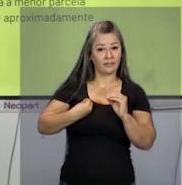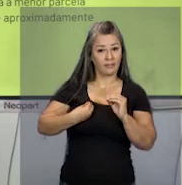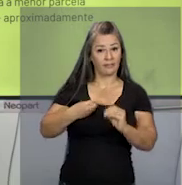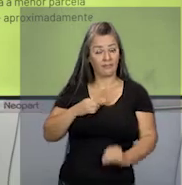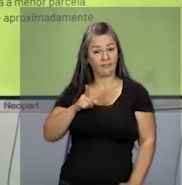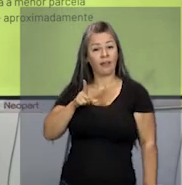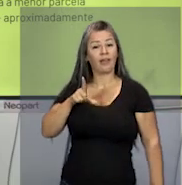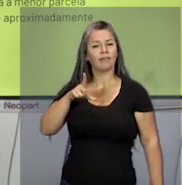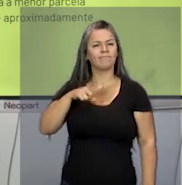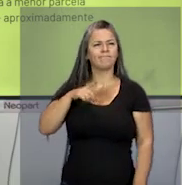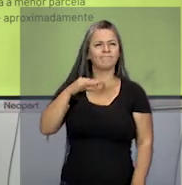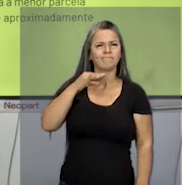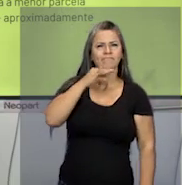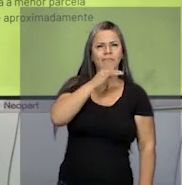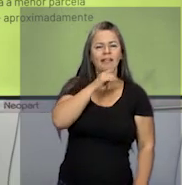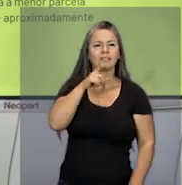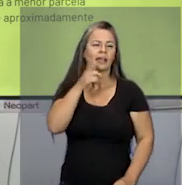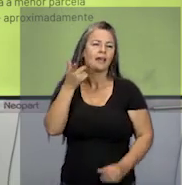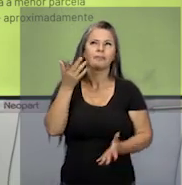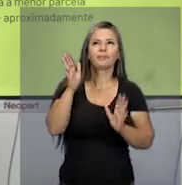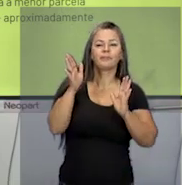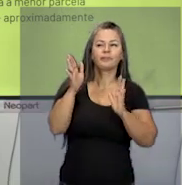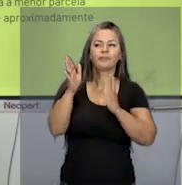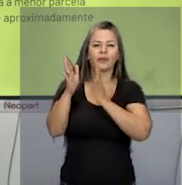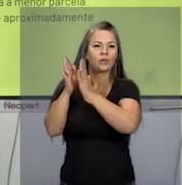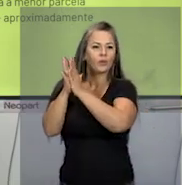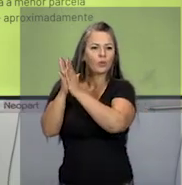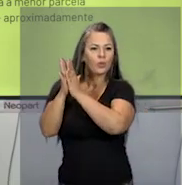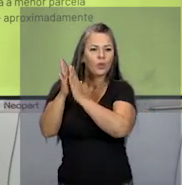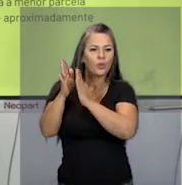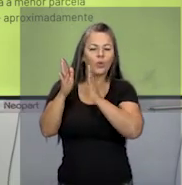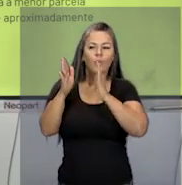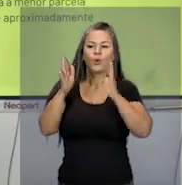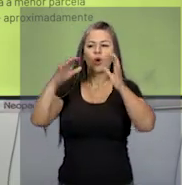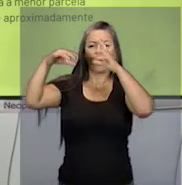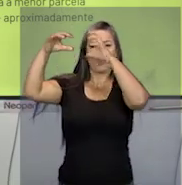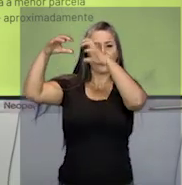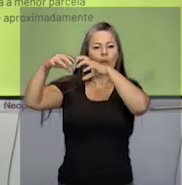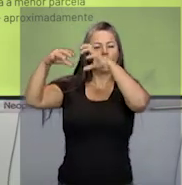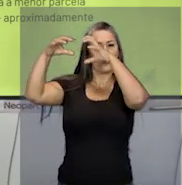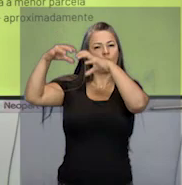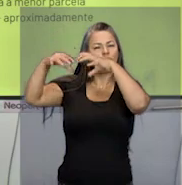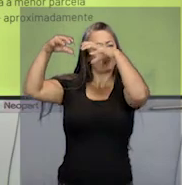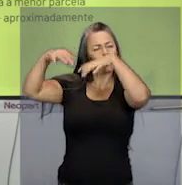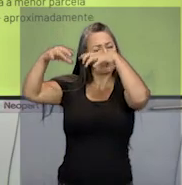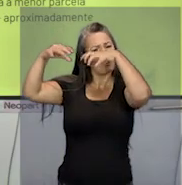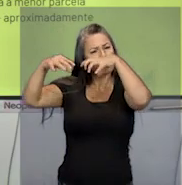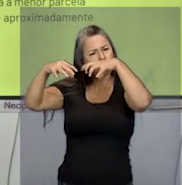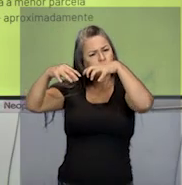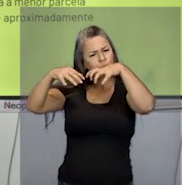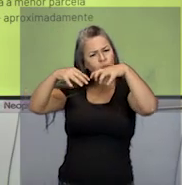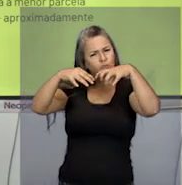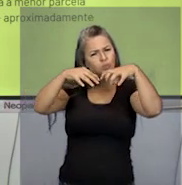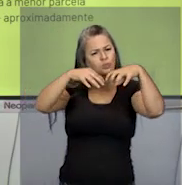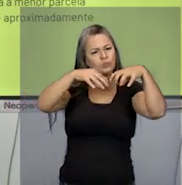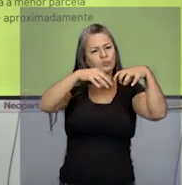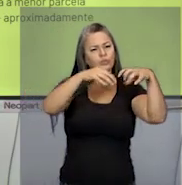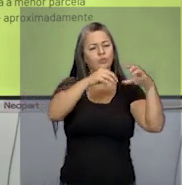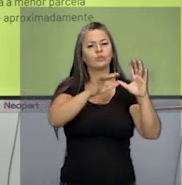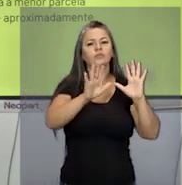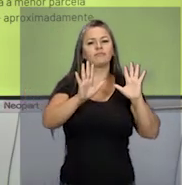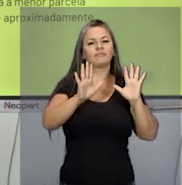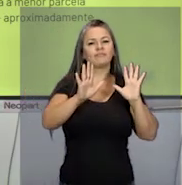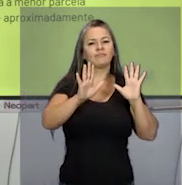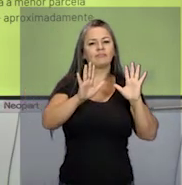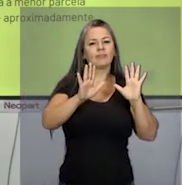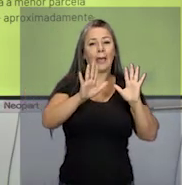dessas mudanças conforme a quantidade de chuva. Então, eles sabem dessas mudanças de estações do ano conforme o regime de chuva na região.